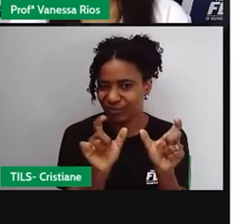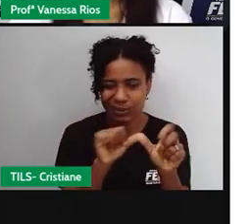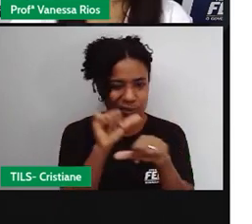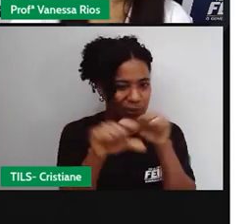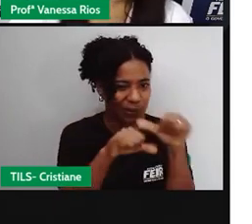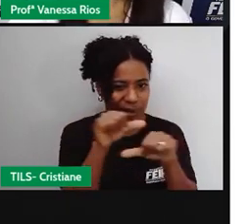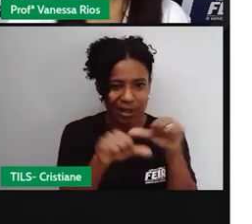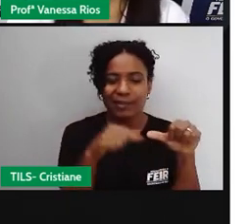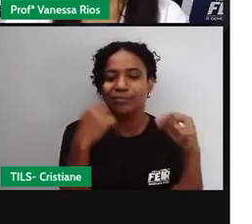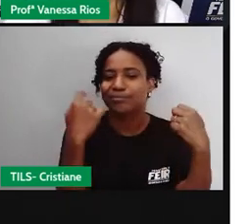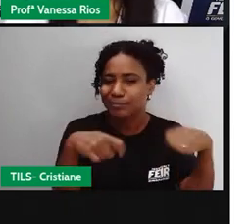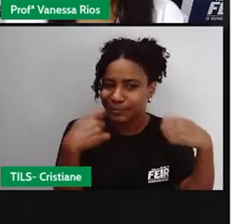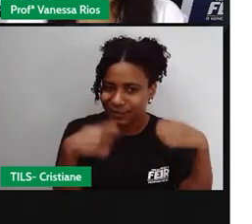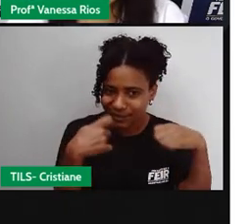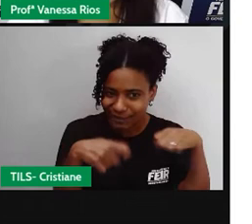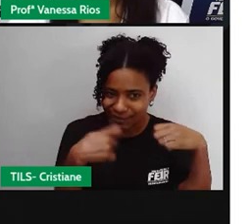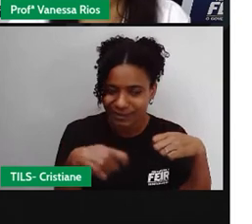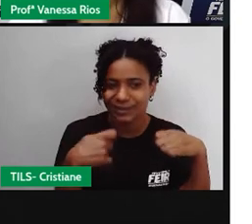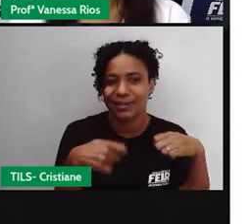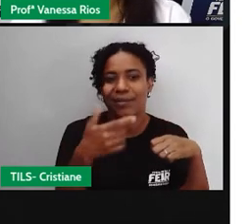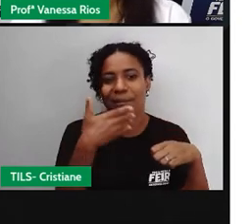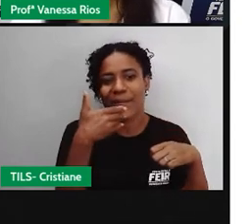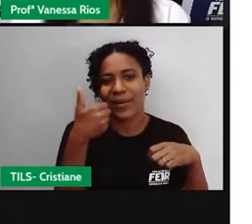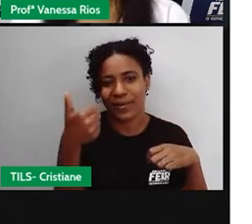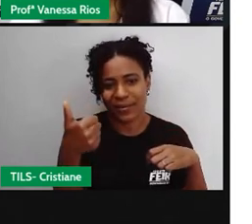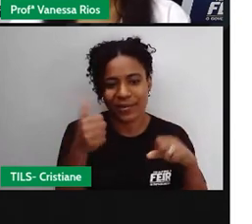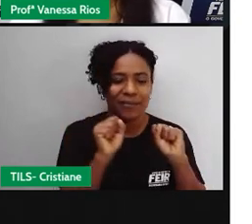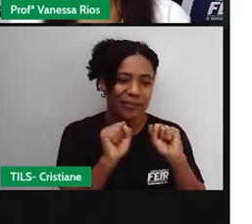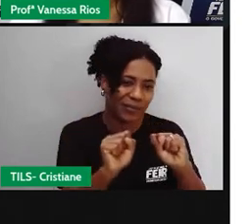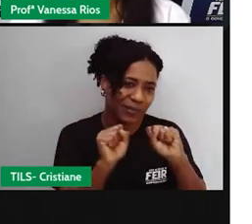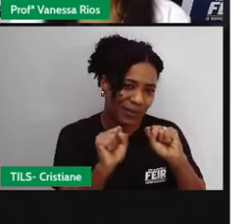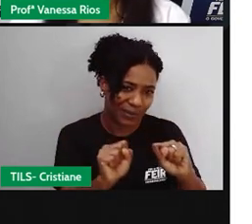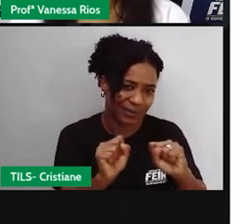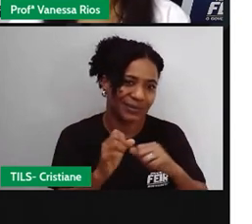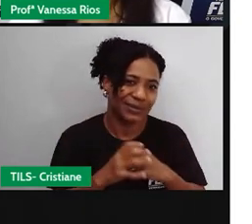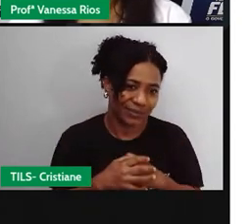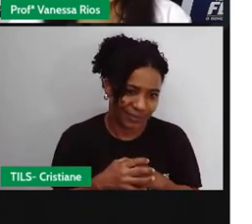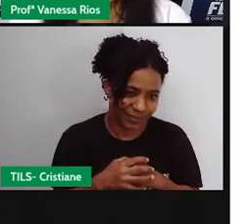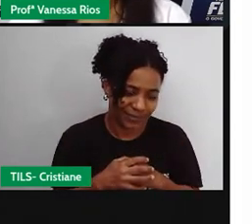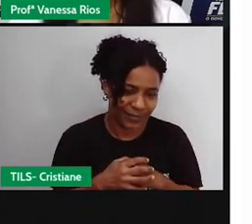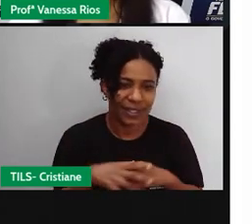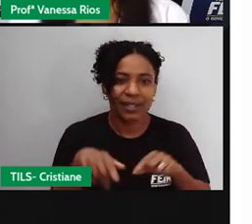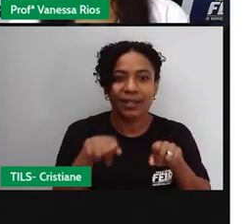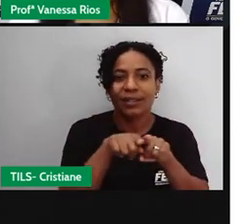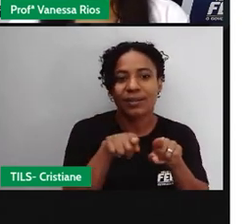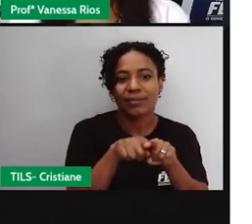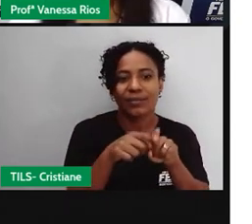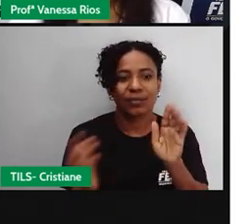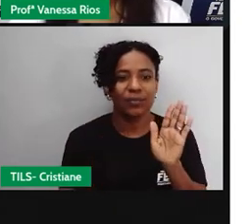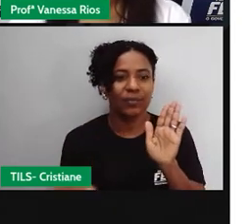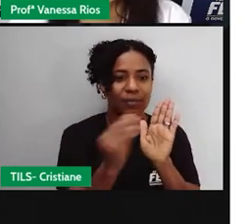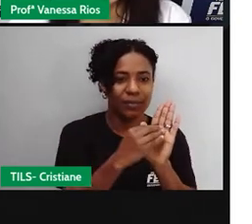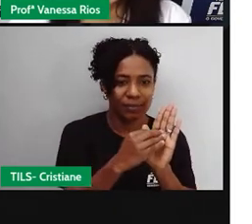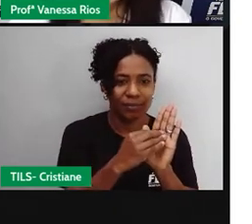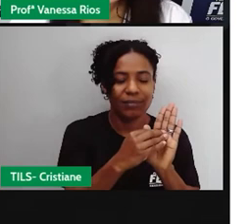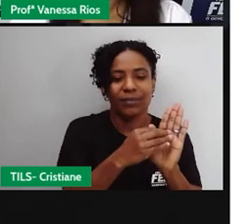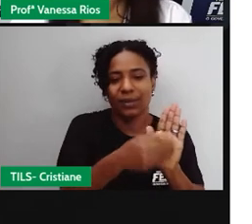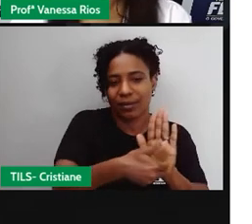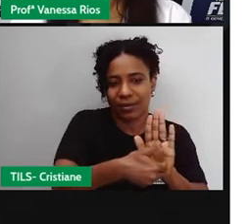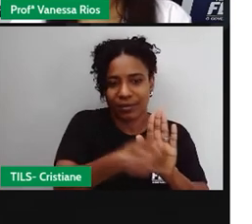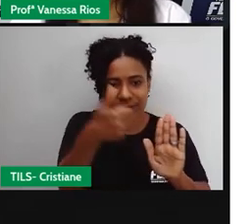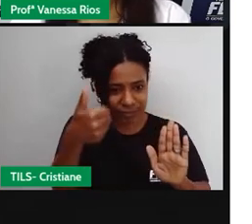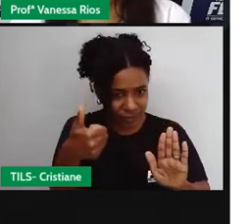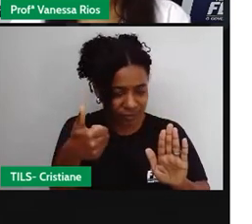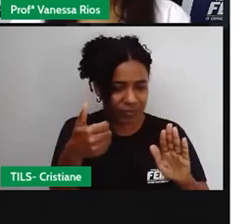pode trocar uma palavra que rima melhor com a que você colocou antes. E aí acrescentar ou retirar